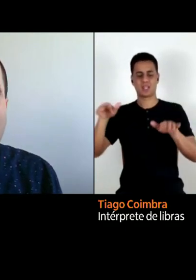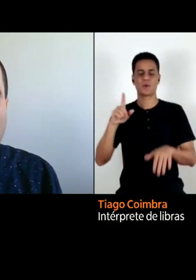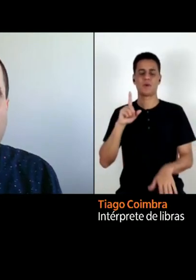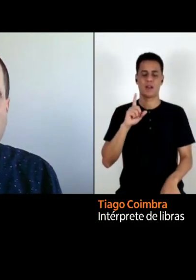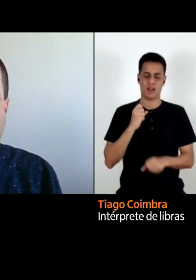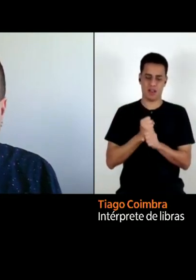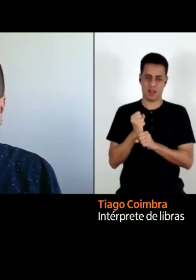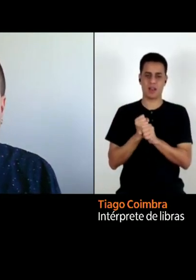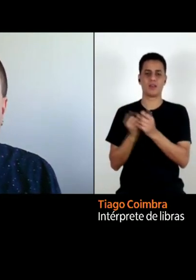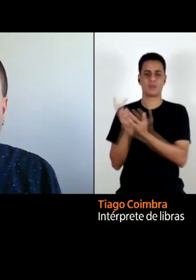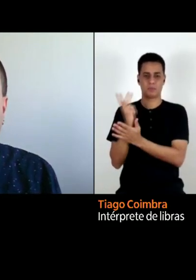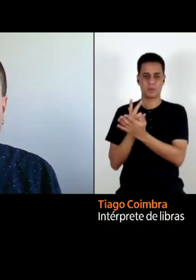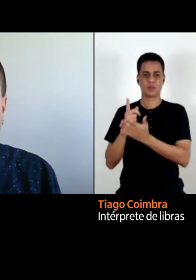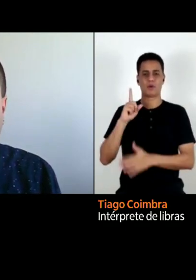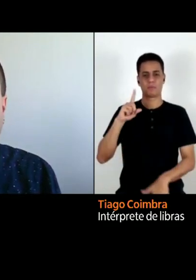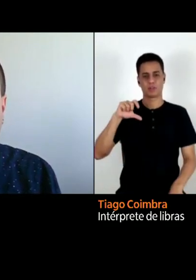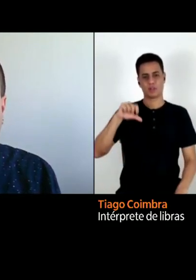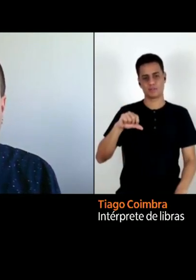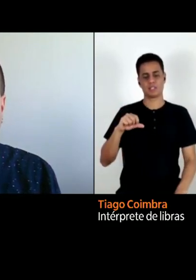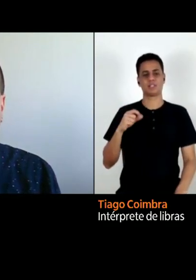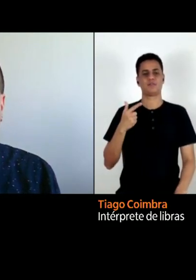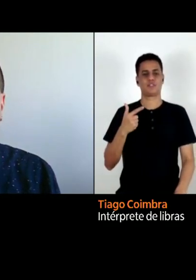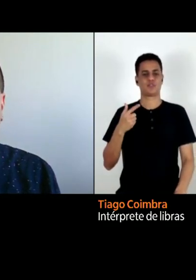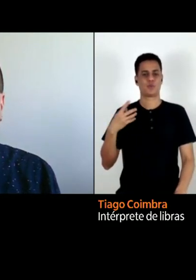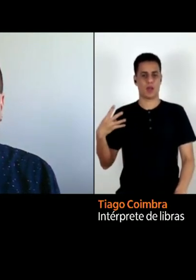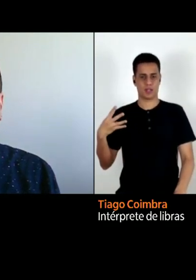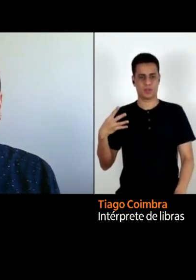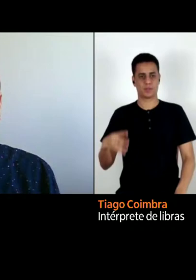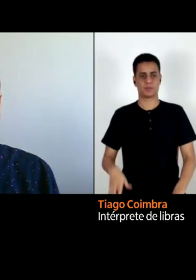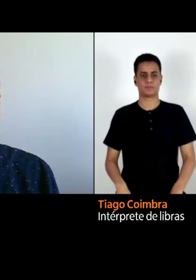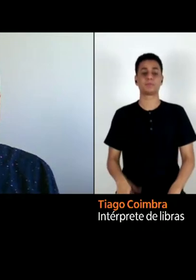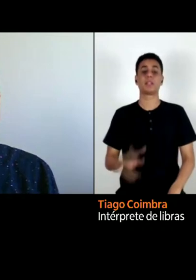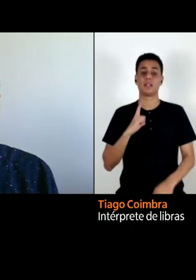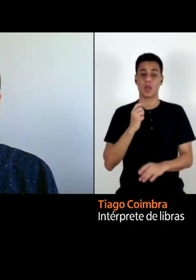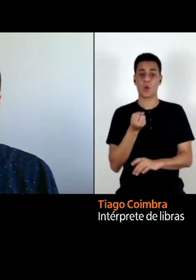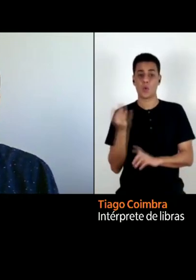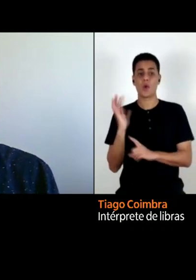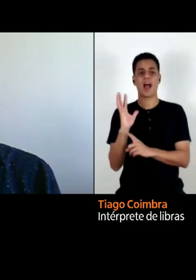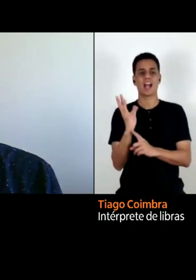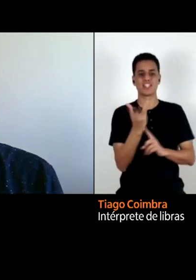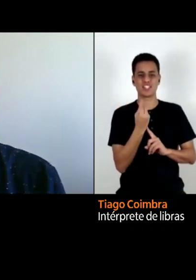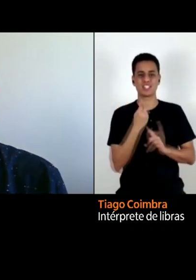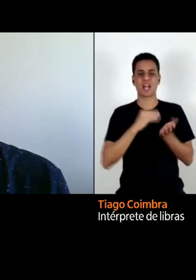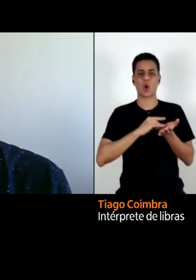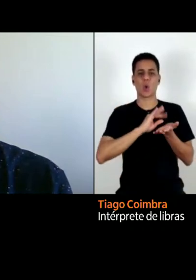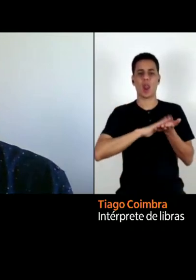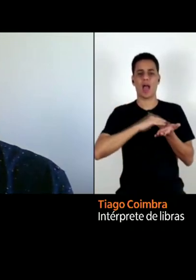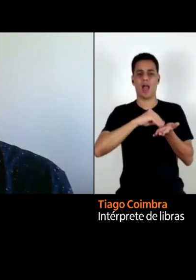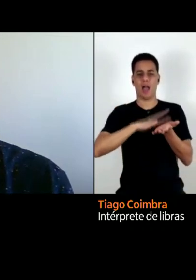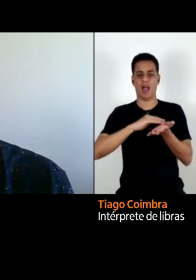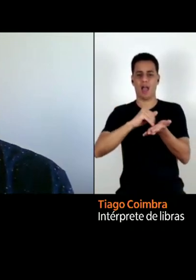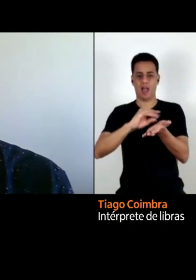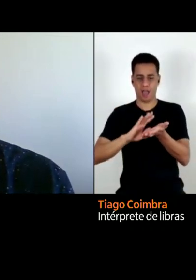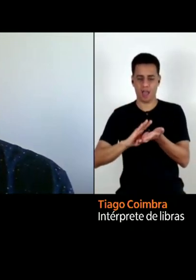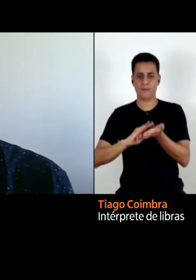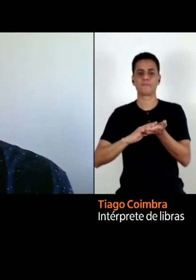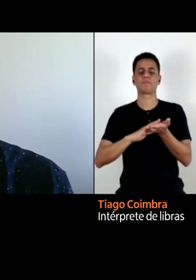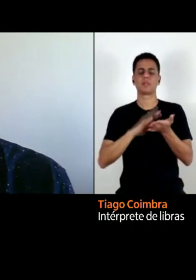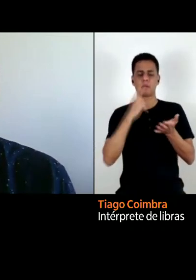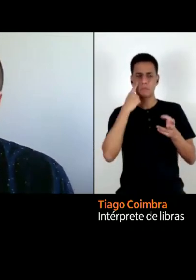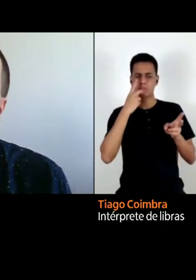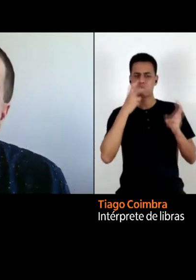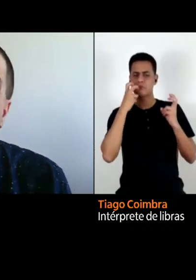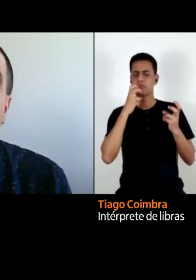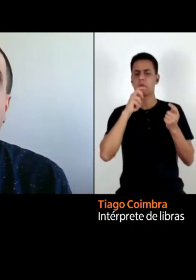Artista da colagem e da assemblagem, que encontrou uma passagem natural para o cinema por meio da